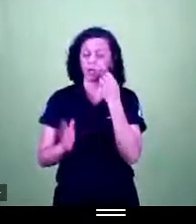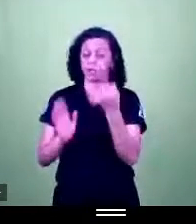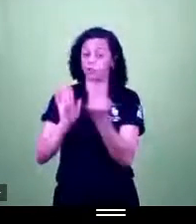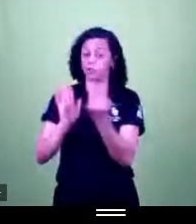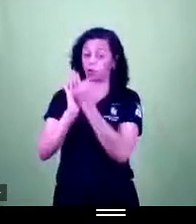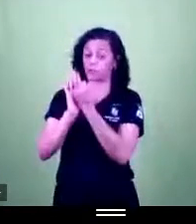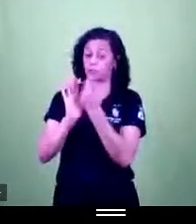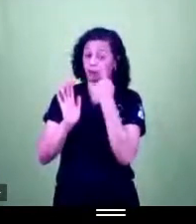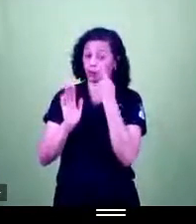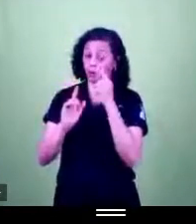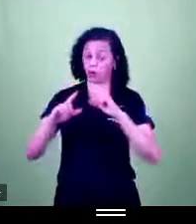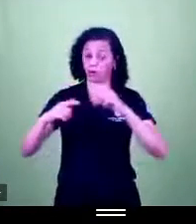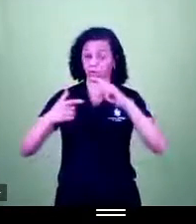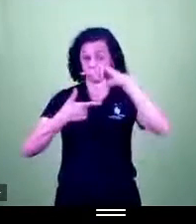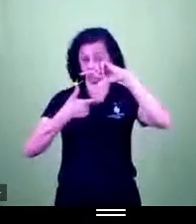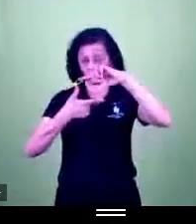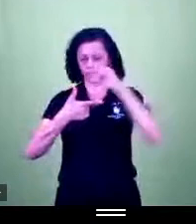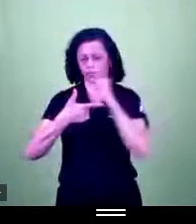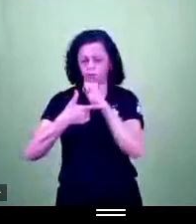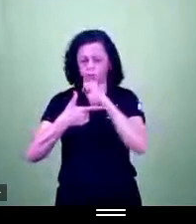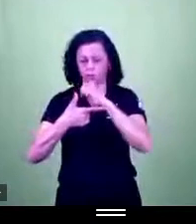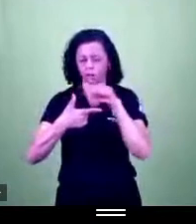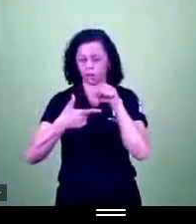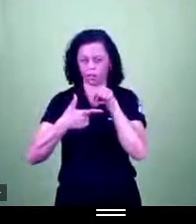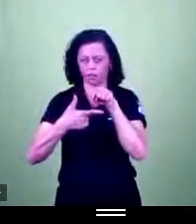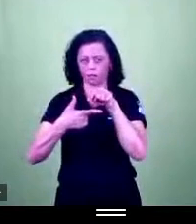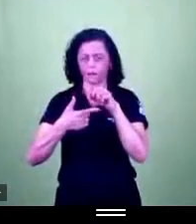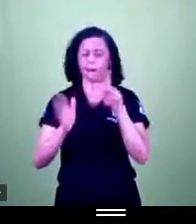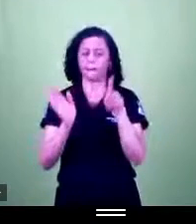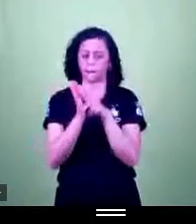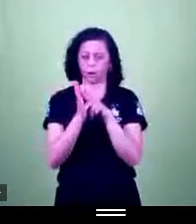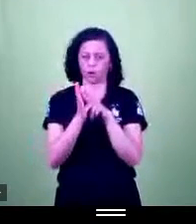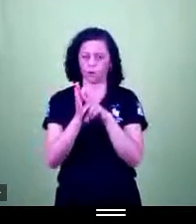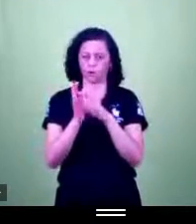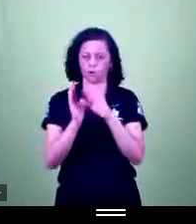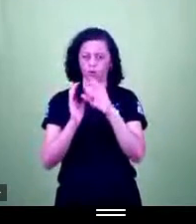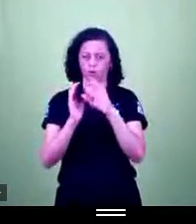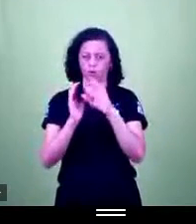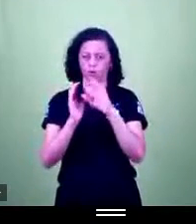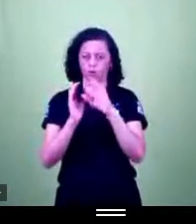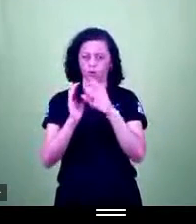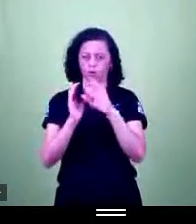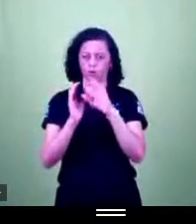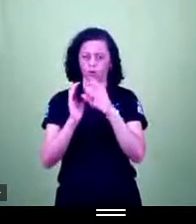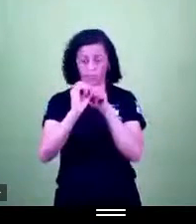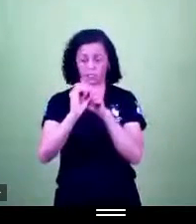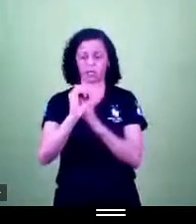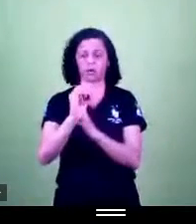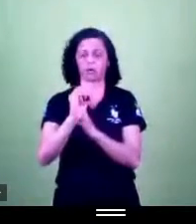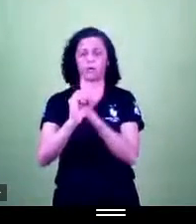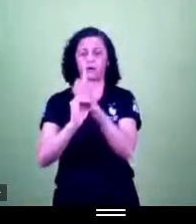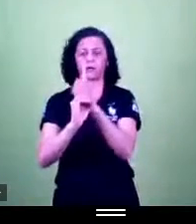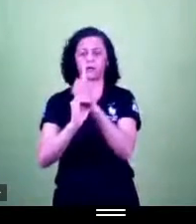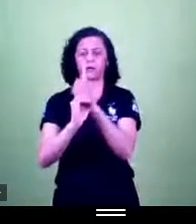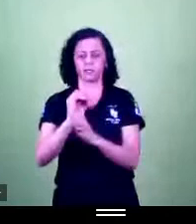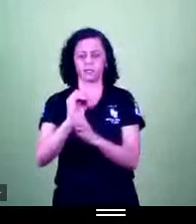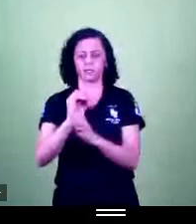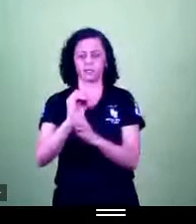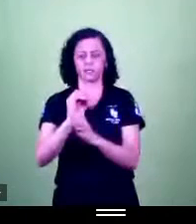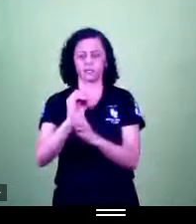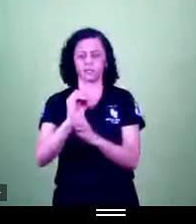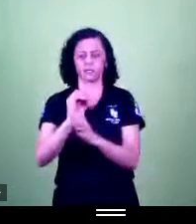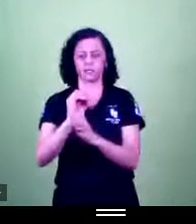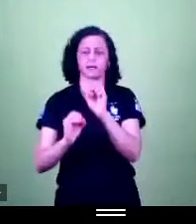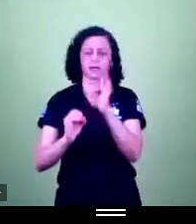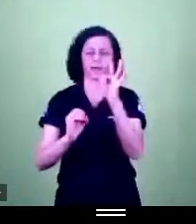observarem o símbolo de fonte de corrente. Uma bolinha com uma setinha. Essa setinha, inclusive, indica se